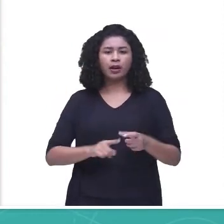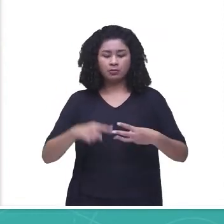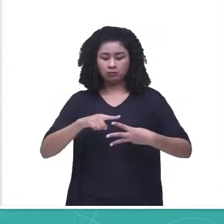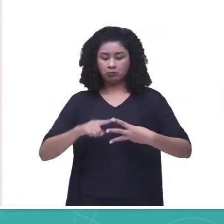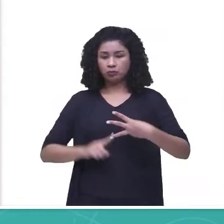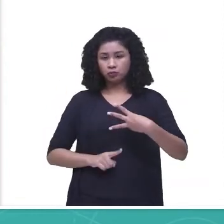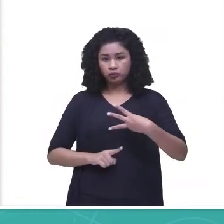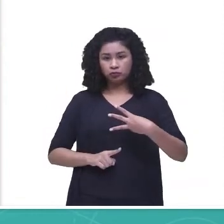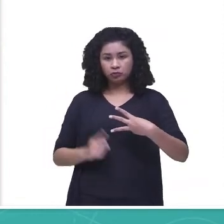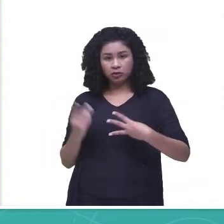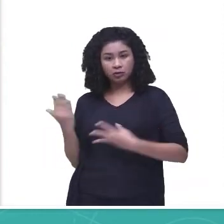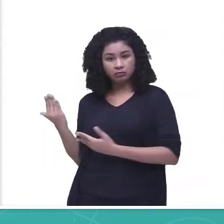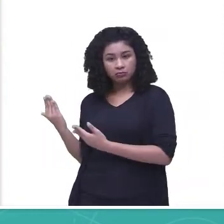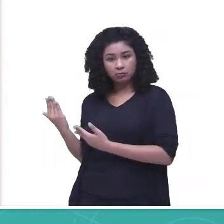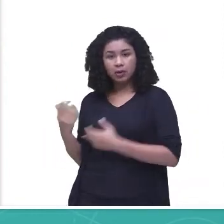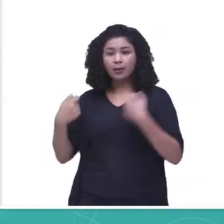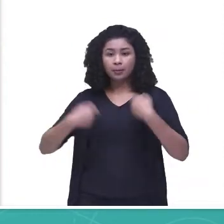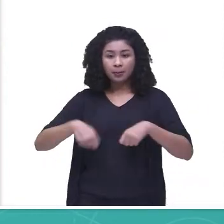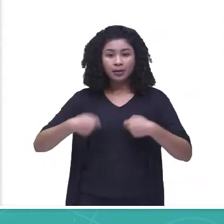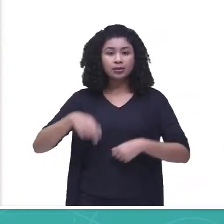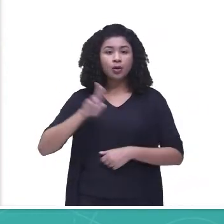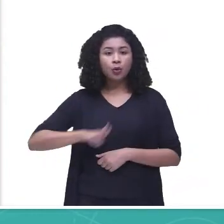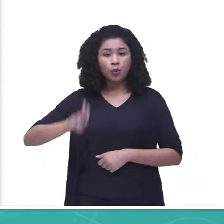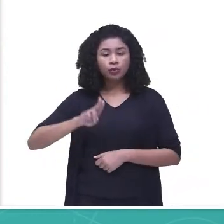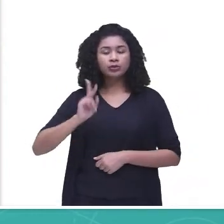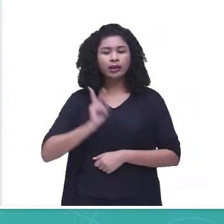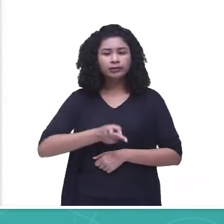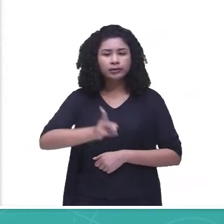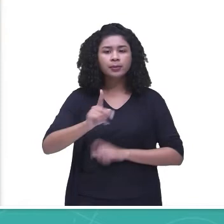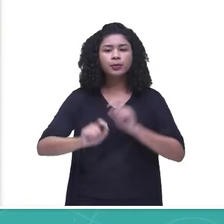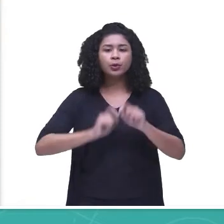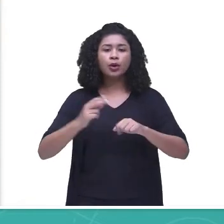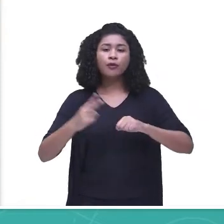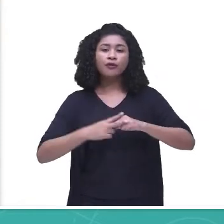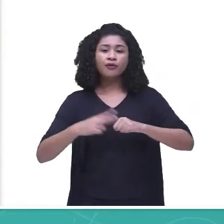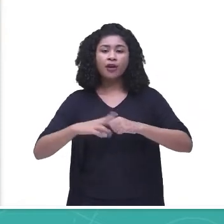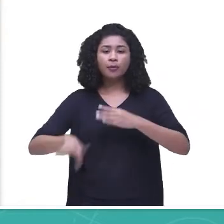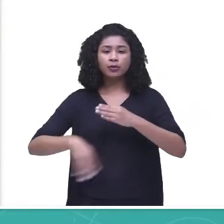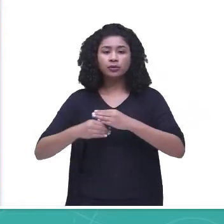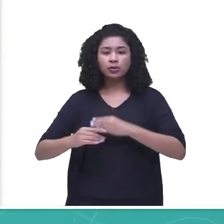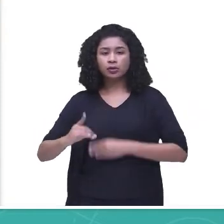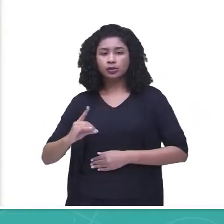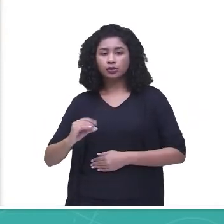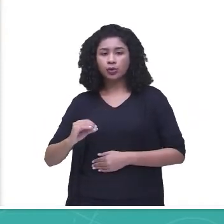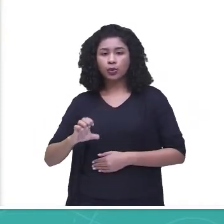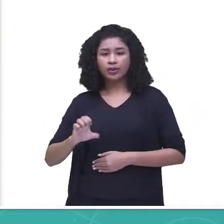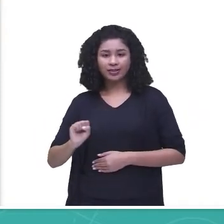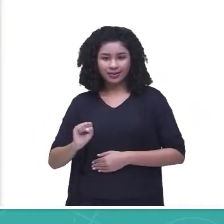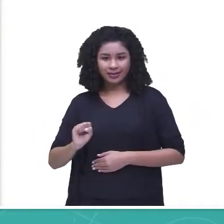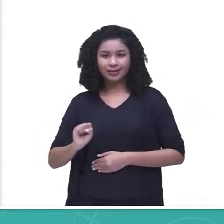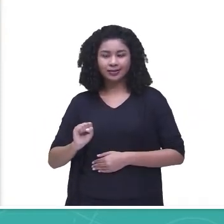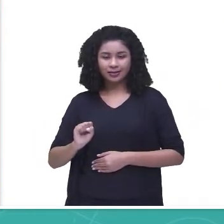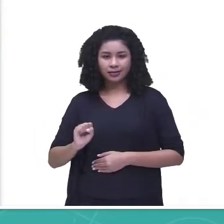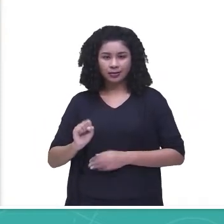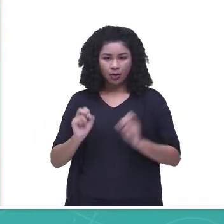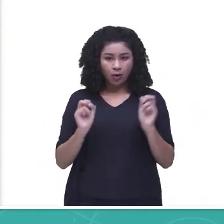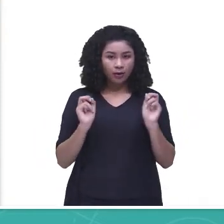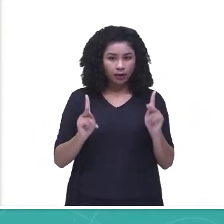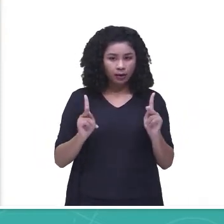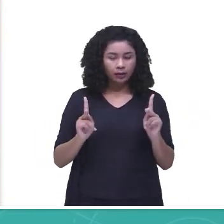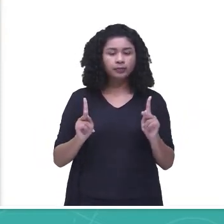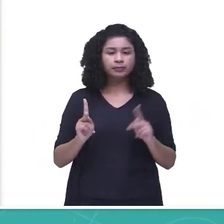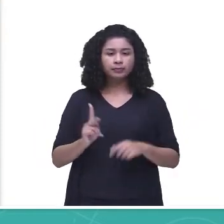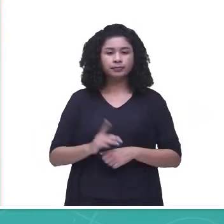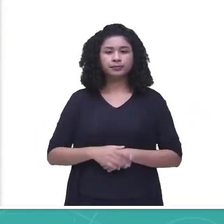devo sempre utilizar esse verbo auxiliar, o does, e não mais o do, tá certo? Então, does, terceira